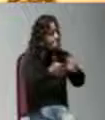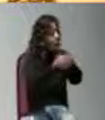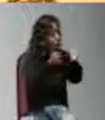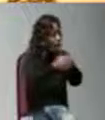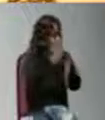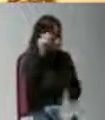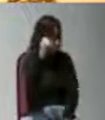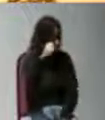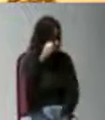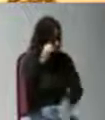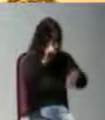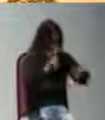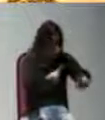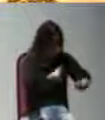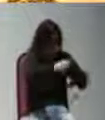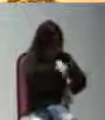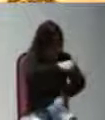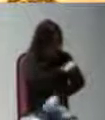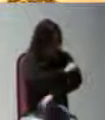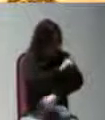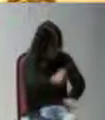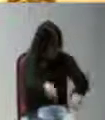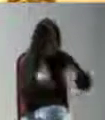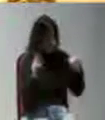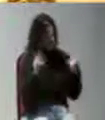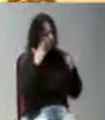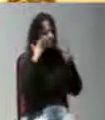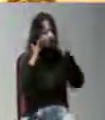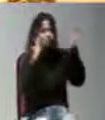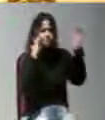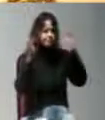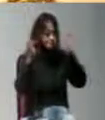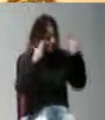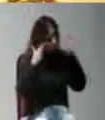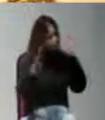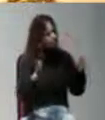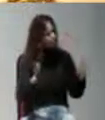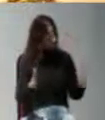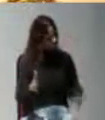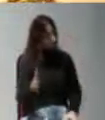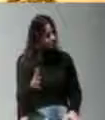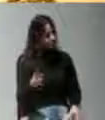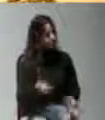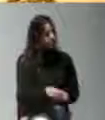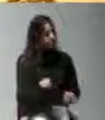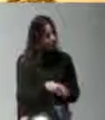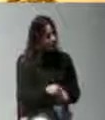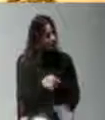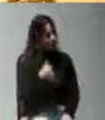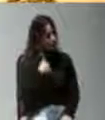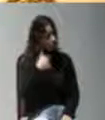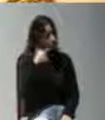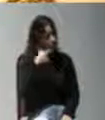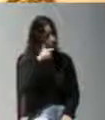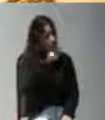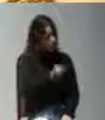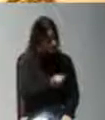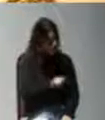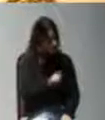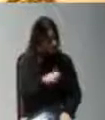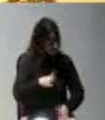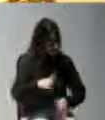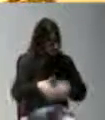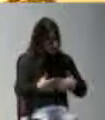me provocado uma reflexão diferenciada e tão importante como aquelas que tive a oportunidade de ter o mundo afora.